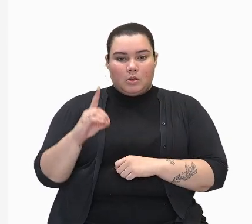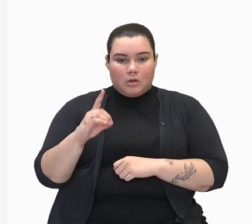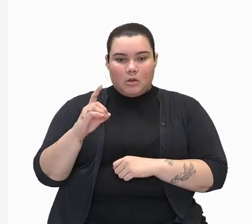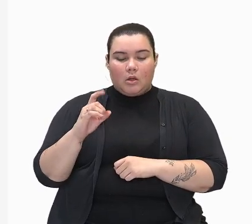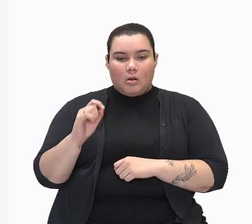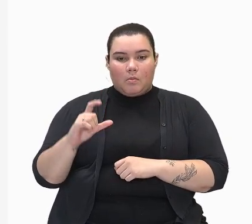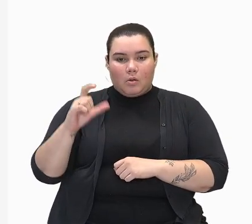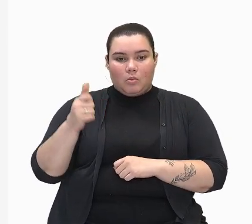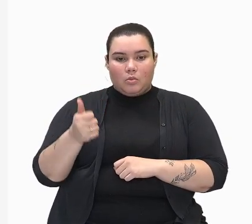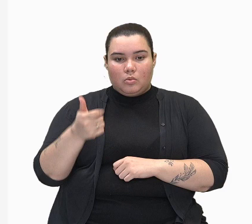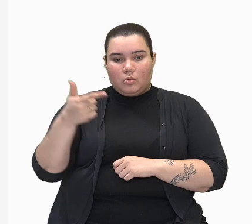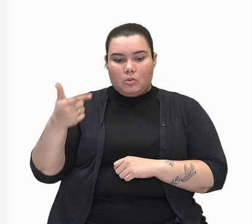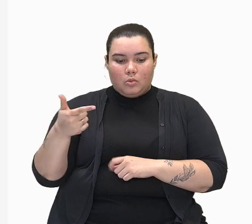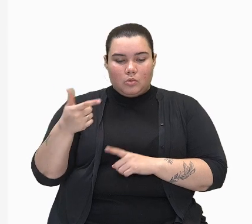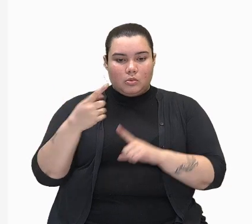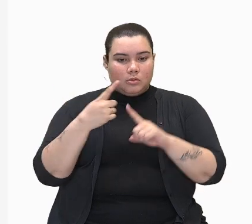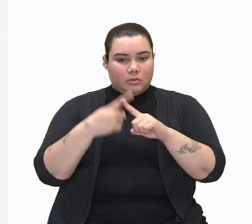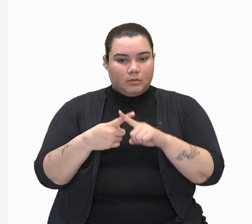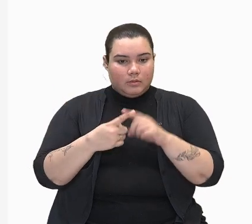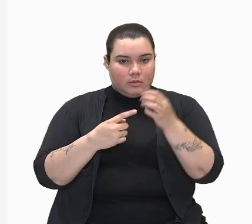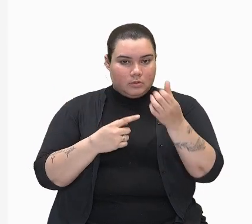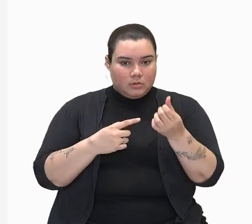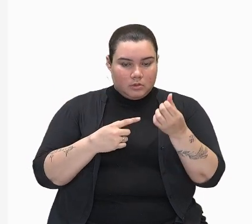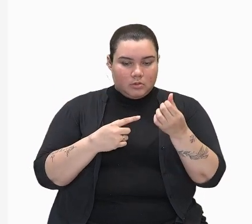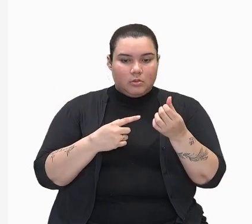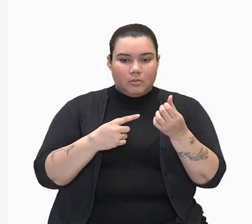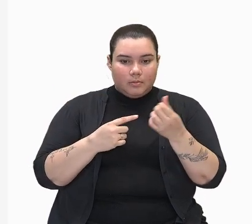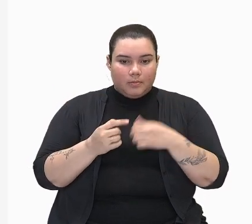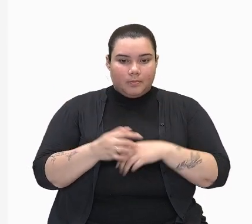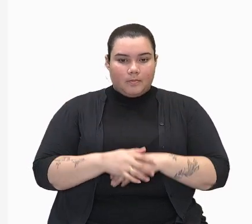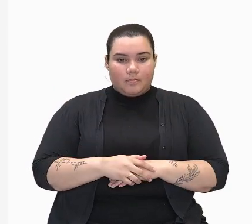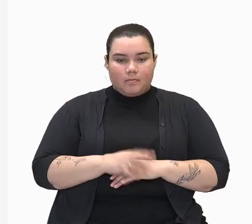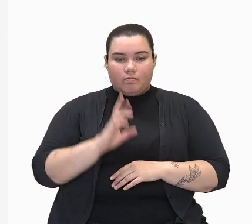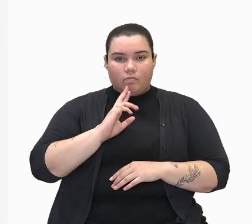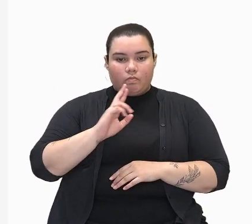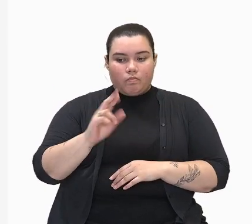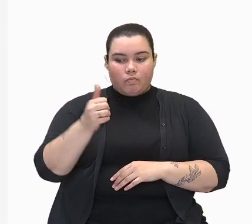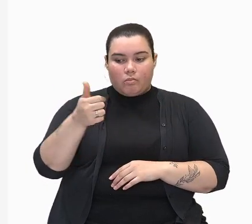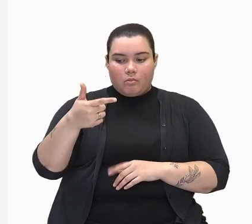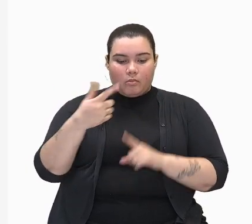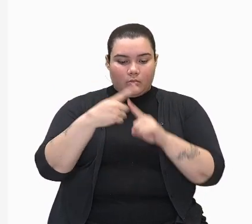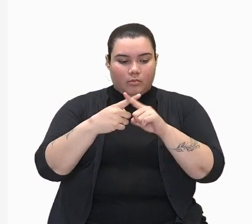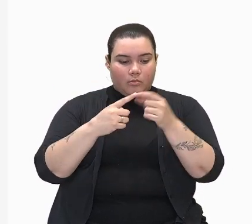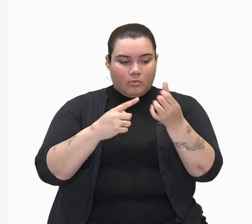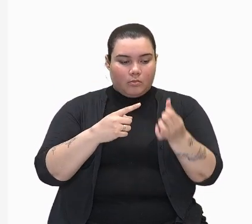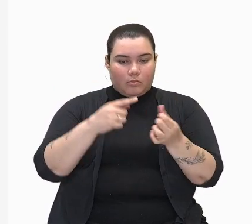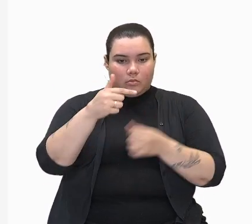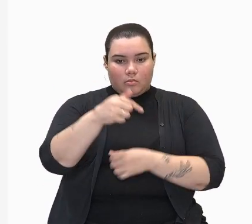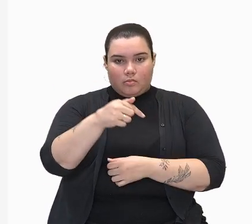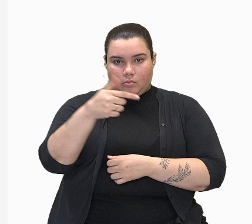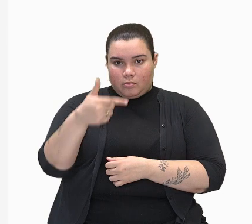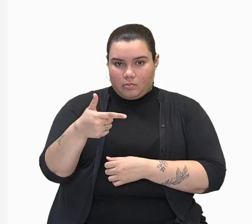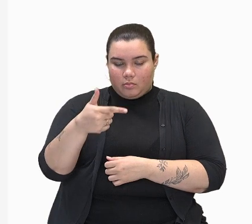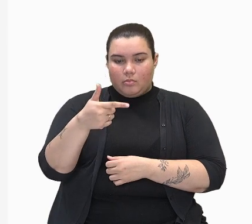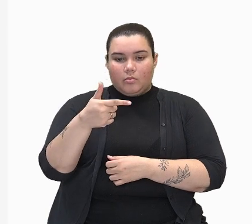12, multiplica com a diagonal menor, que é 6. O resultado de 12 vezes 6 vai dar